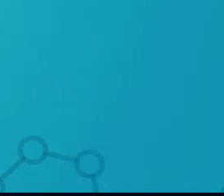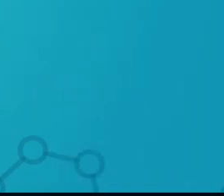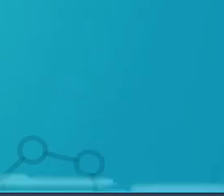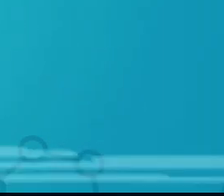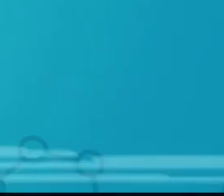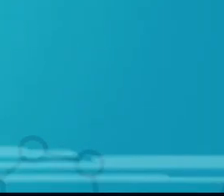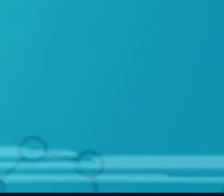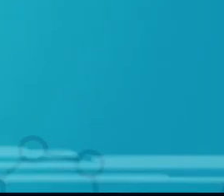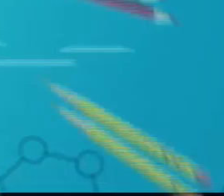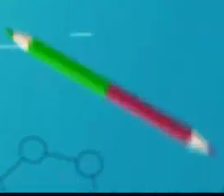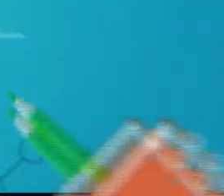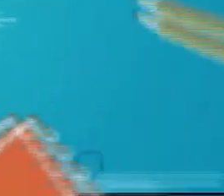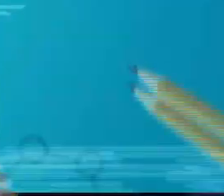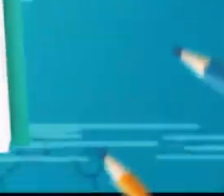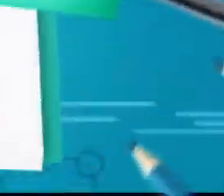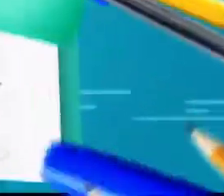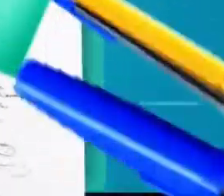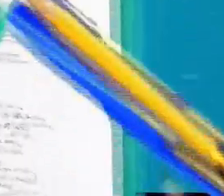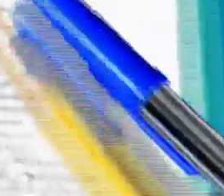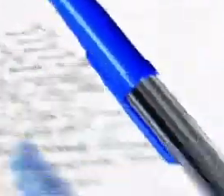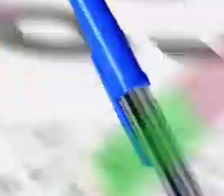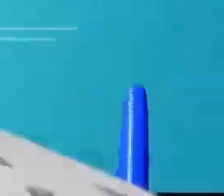E aí